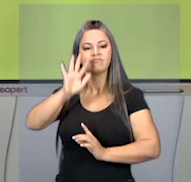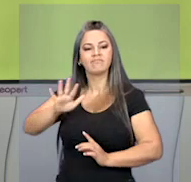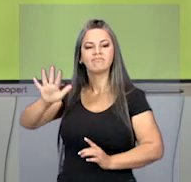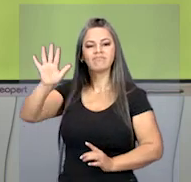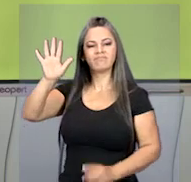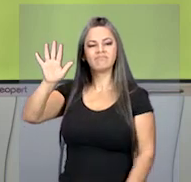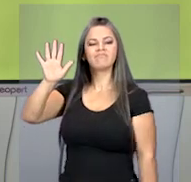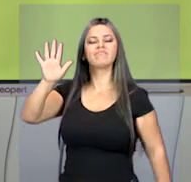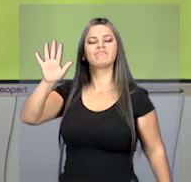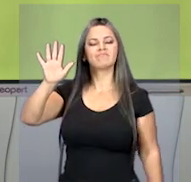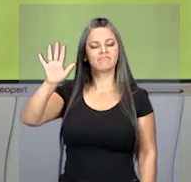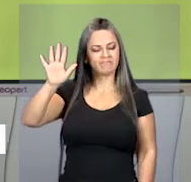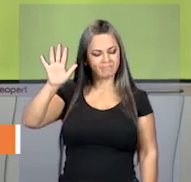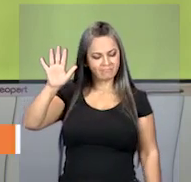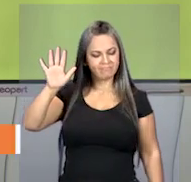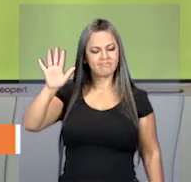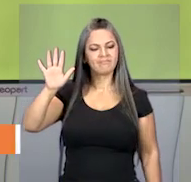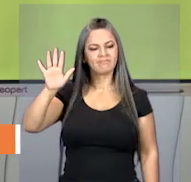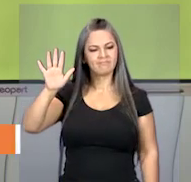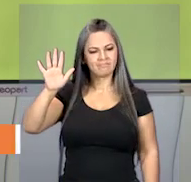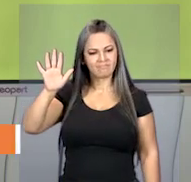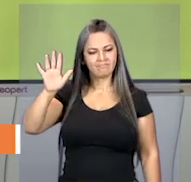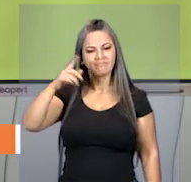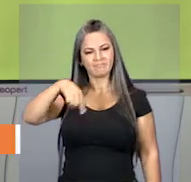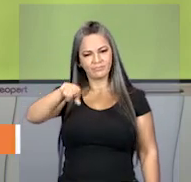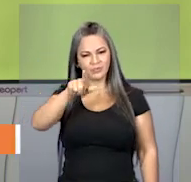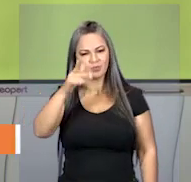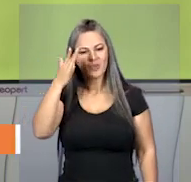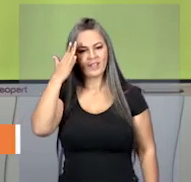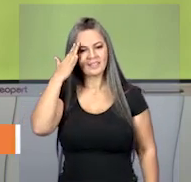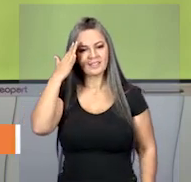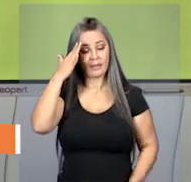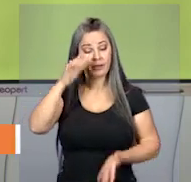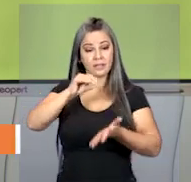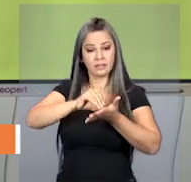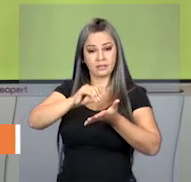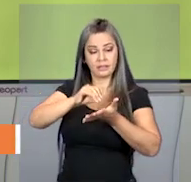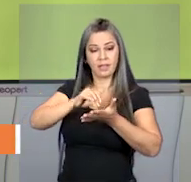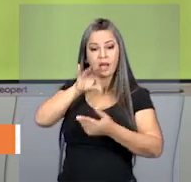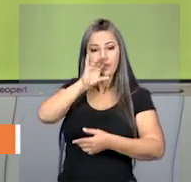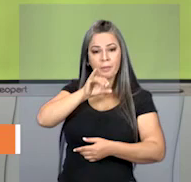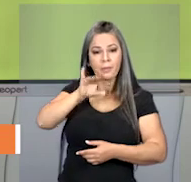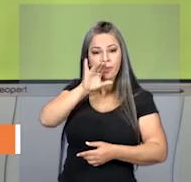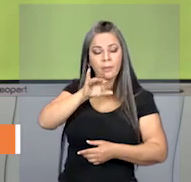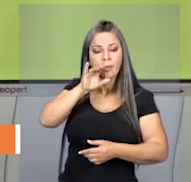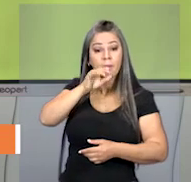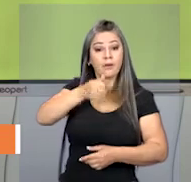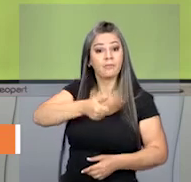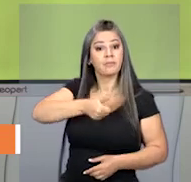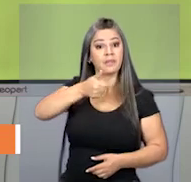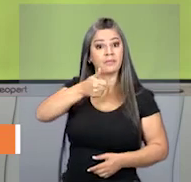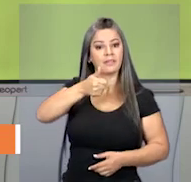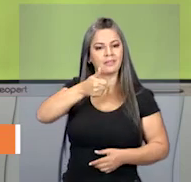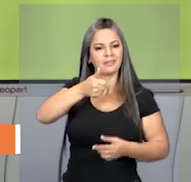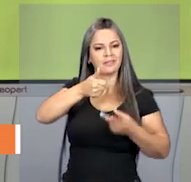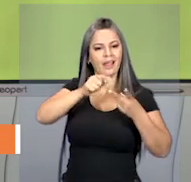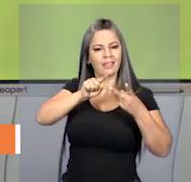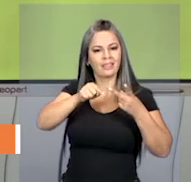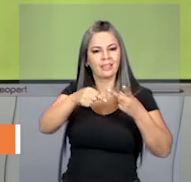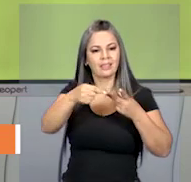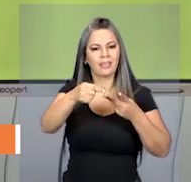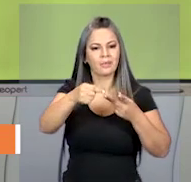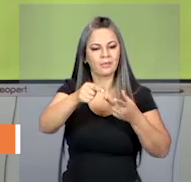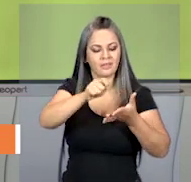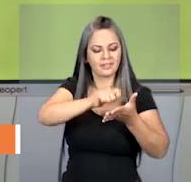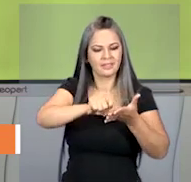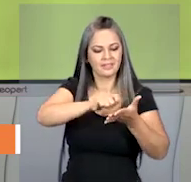Todos nós sabemos que, na verdade, a fala vem antes da escrita. Pare um pouquinho. Uma criança de 2